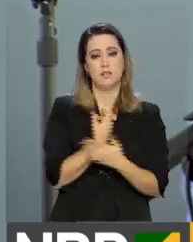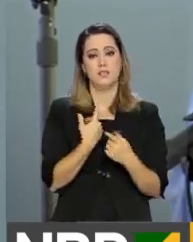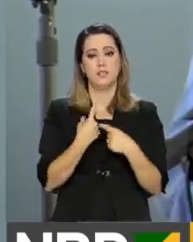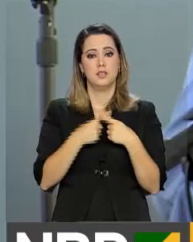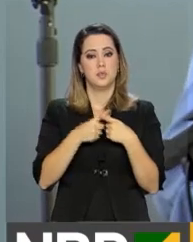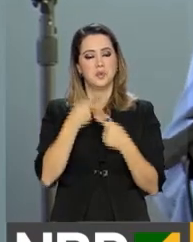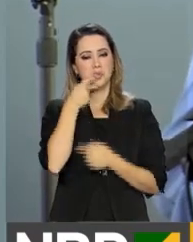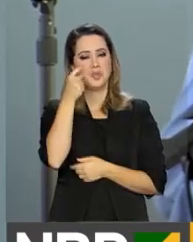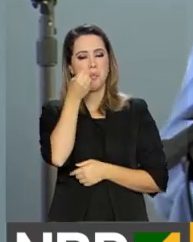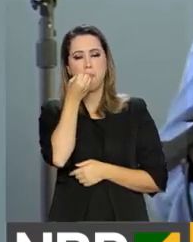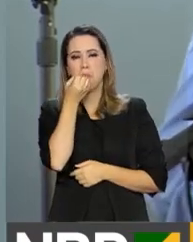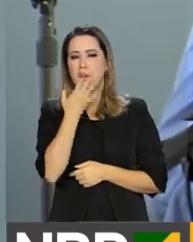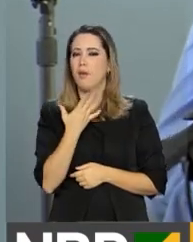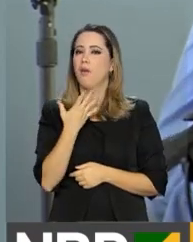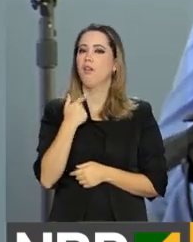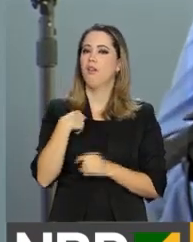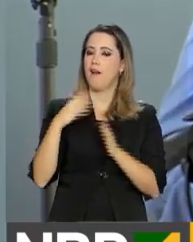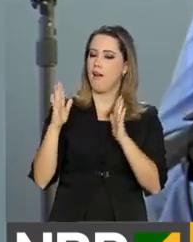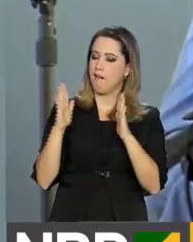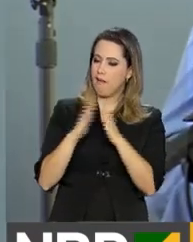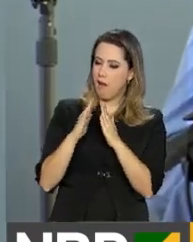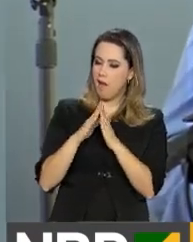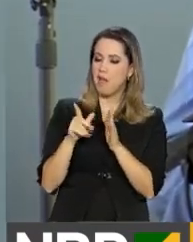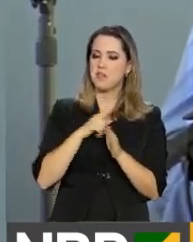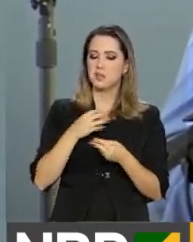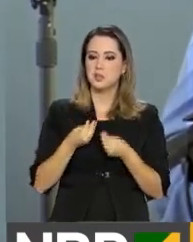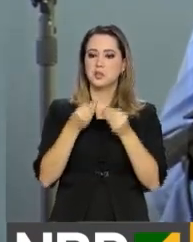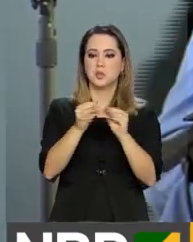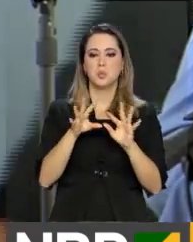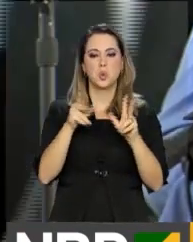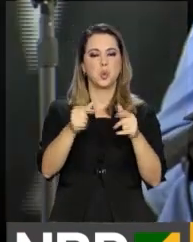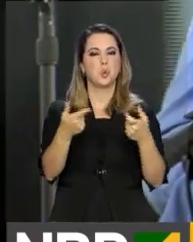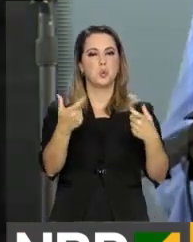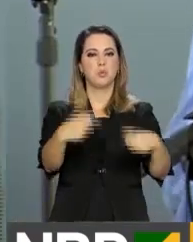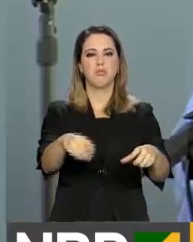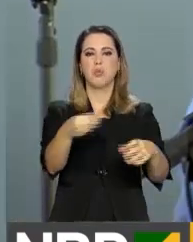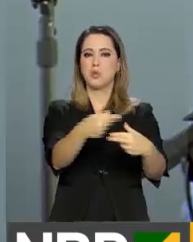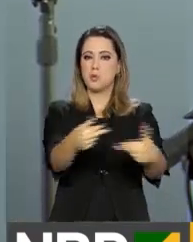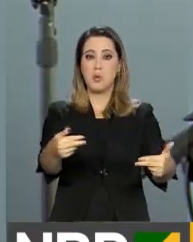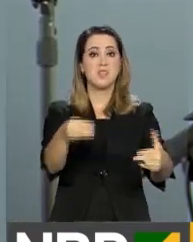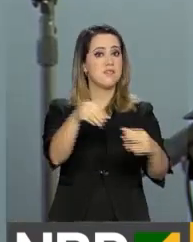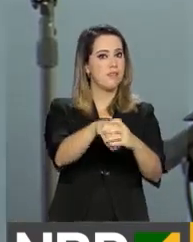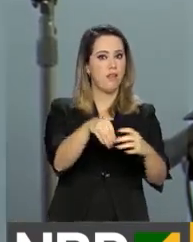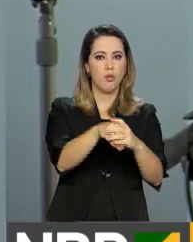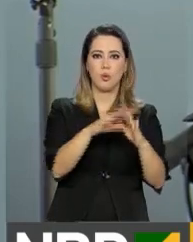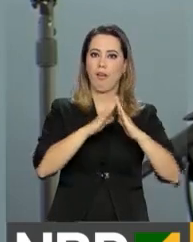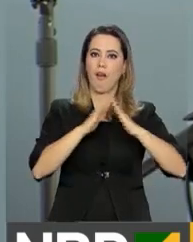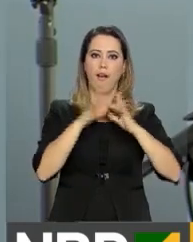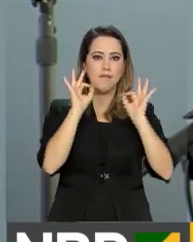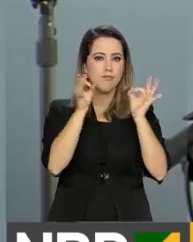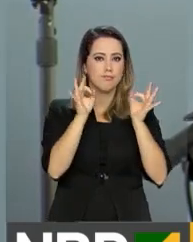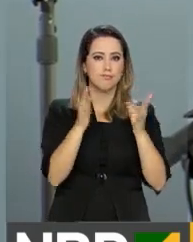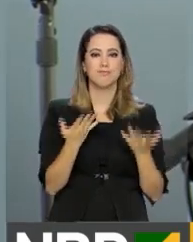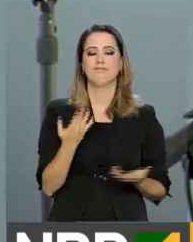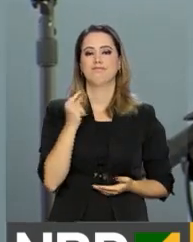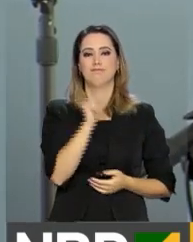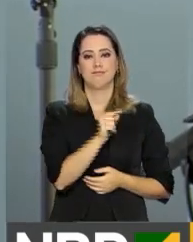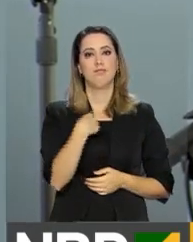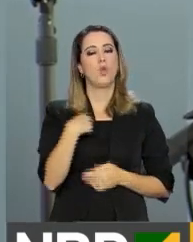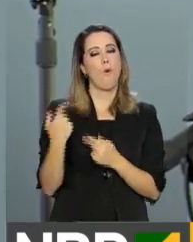puxa, que coisa boa, além da casa, está recebendo a mobília. E eu aqui quero fazer o que